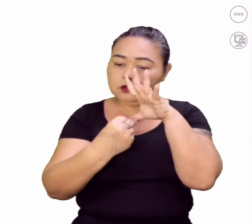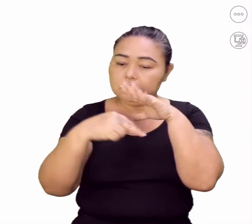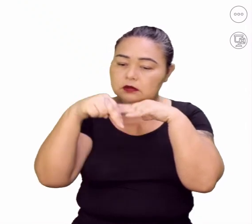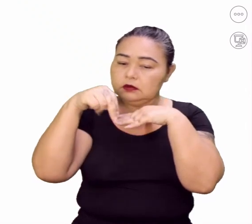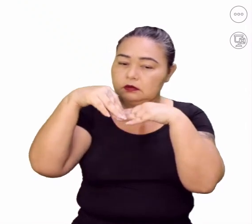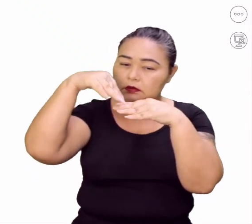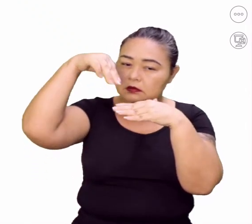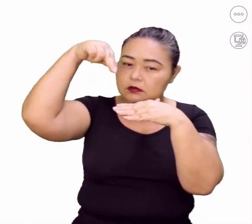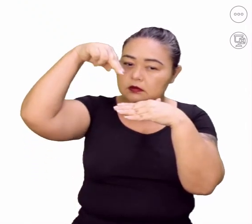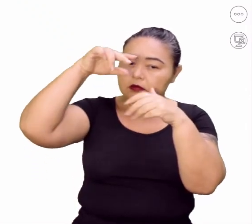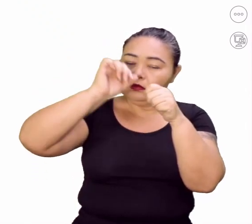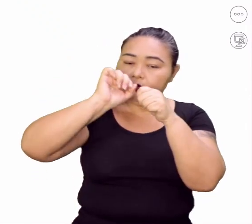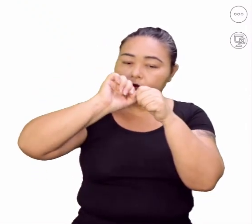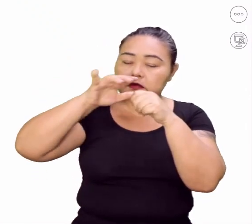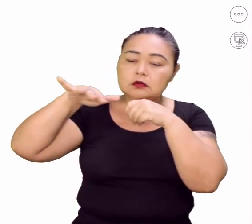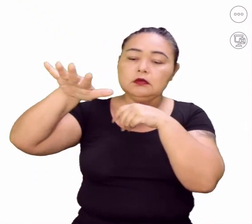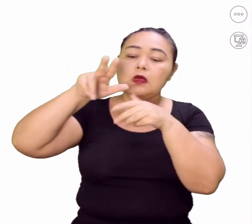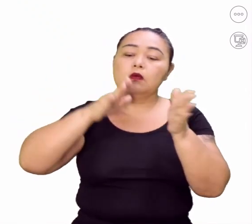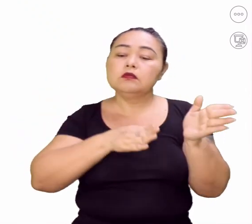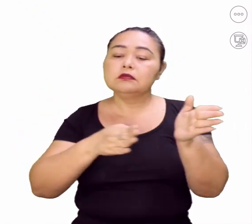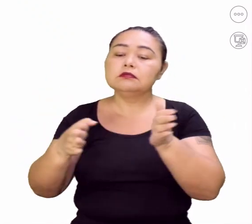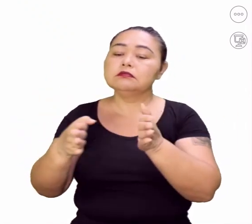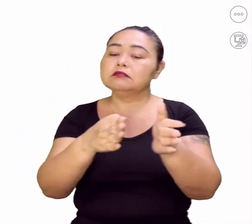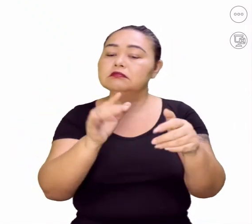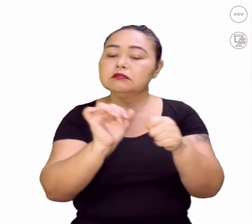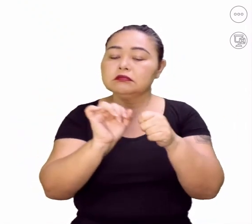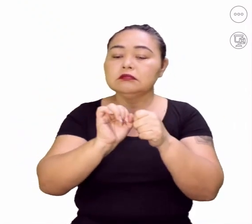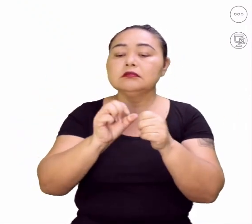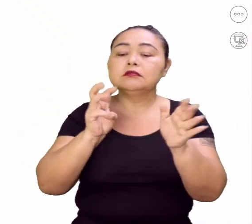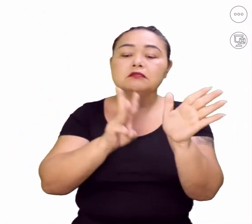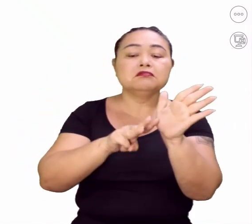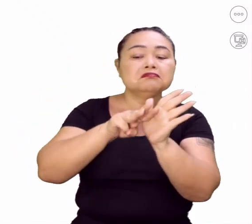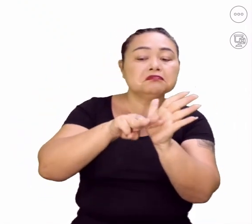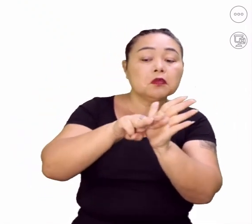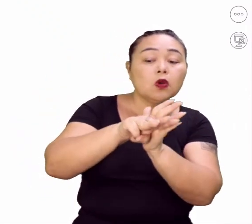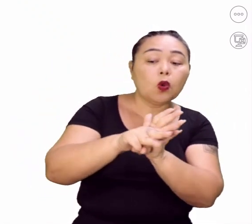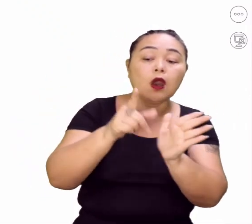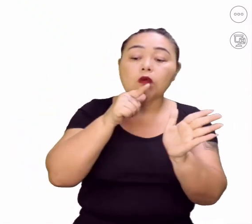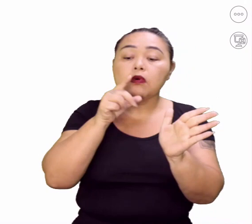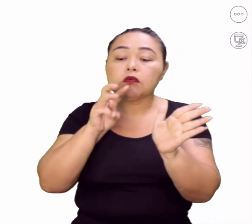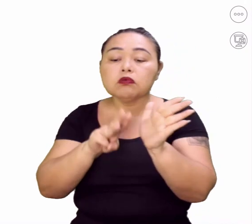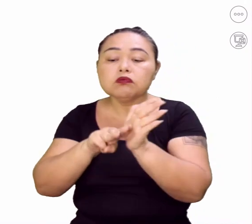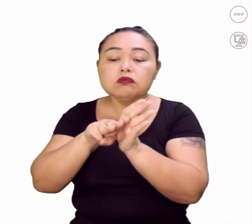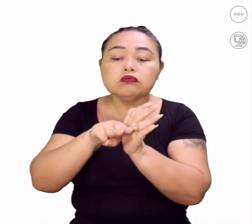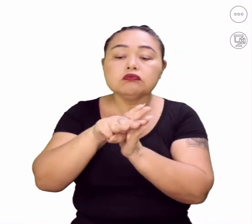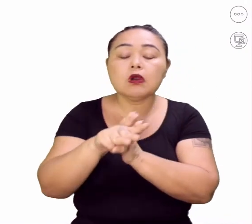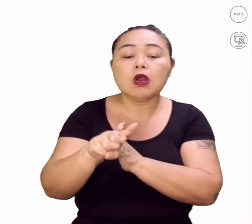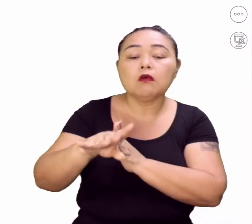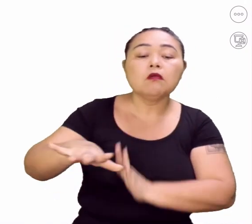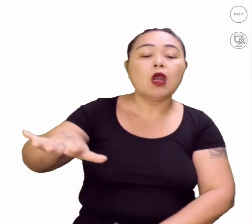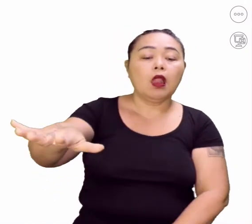norte, né, onde tem o grande rio aqui de Rondônia, o principal, que é o Madeira, onde faz parte dessa região de